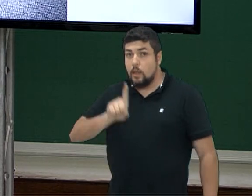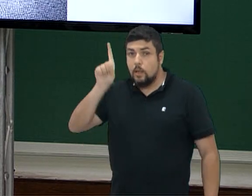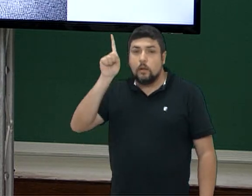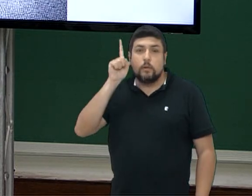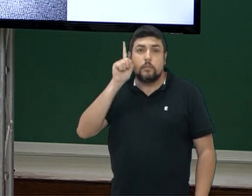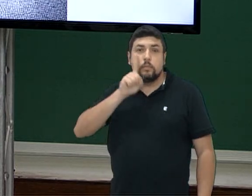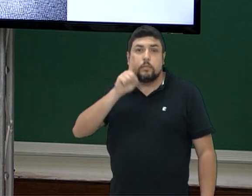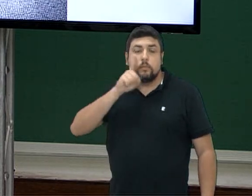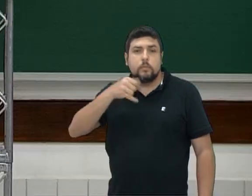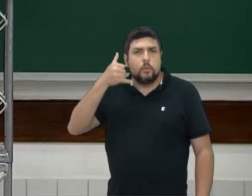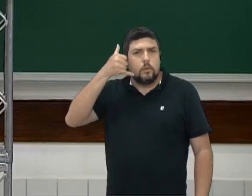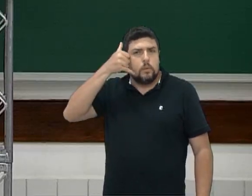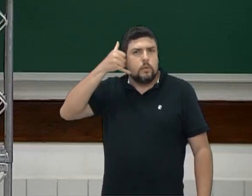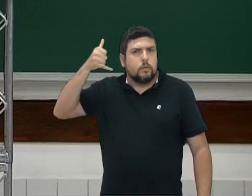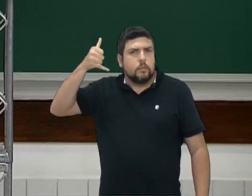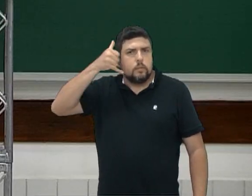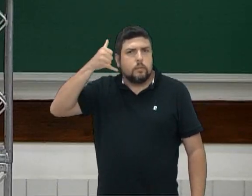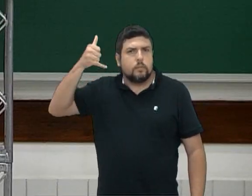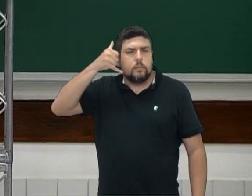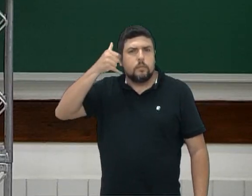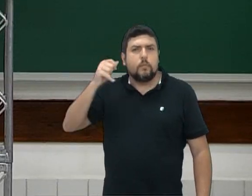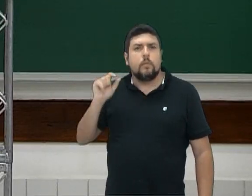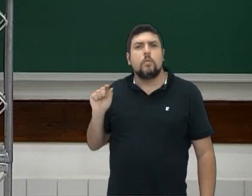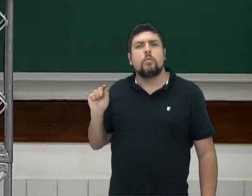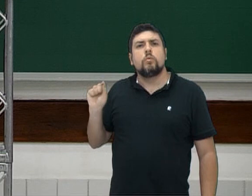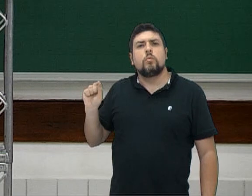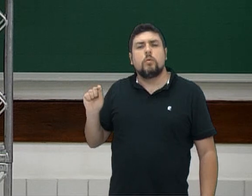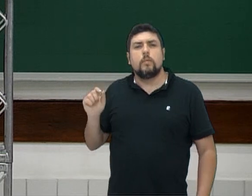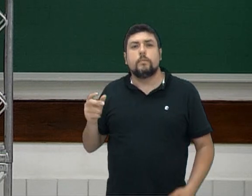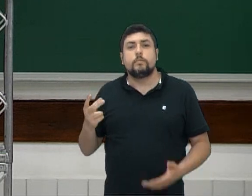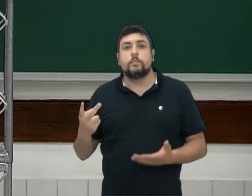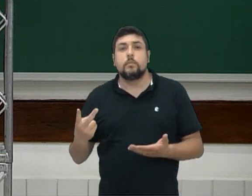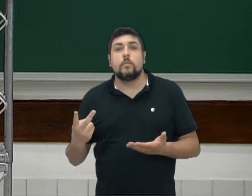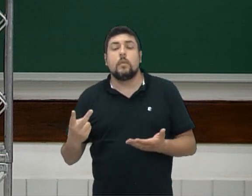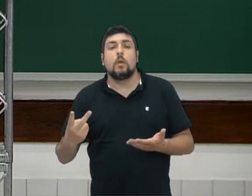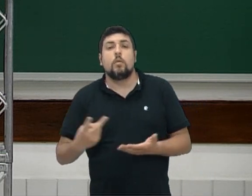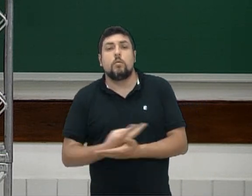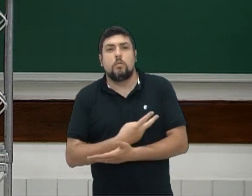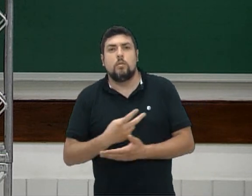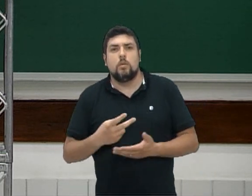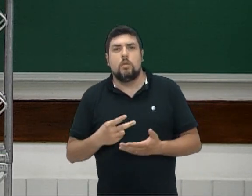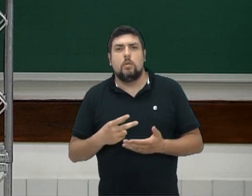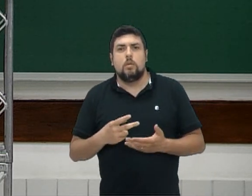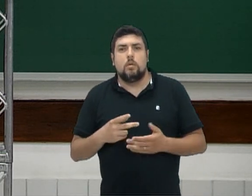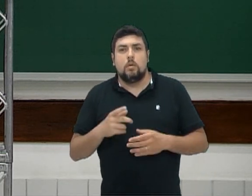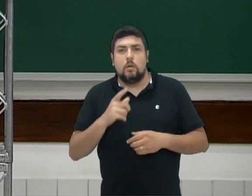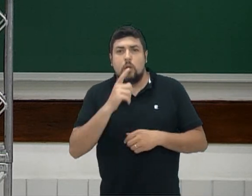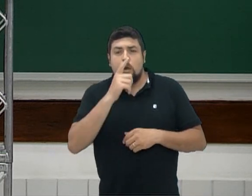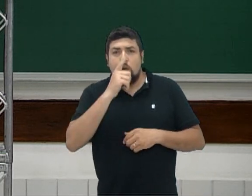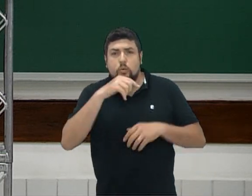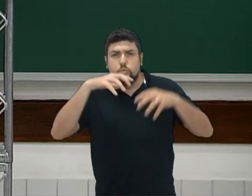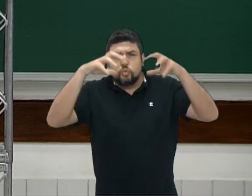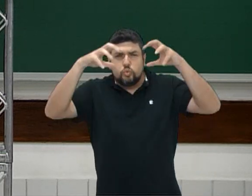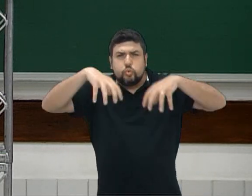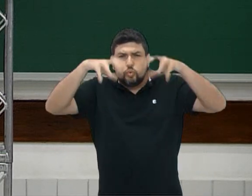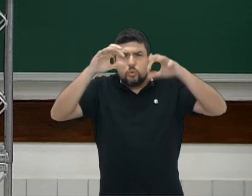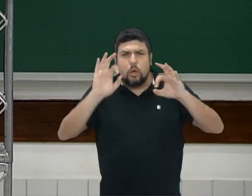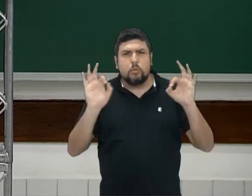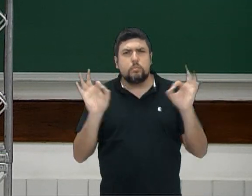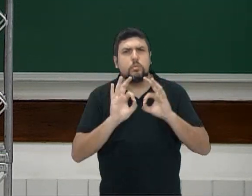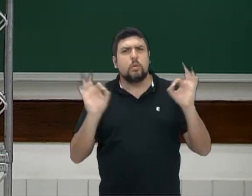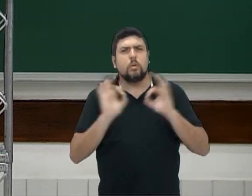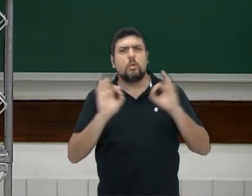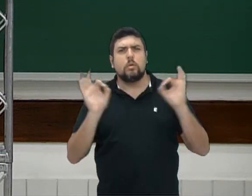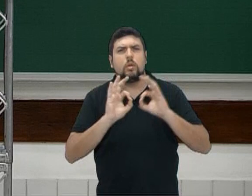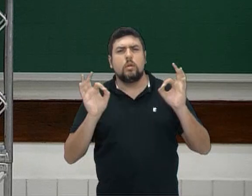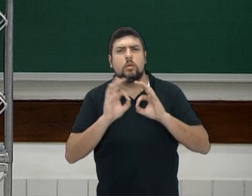seca. Então, o que eles fizeram? Eles tiveram que esvaziar as piscinas das casas, justamente por causa da seca, né?